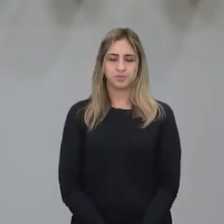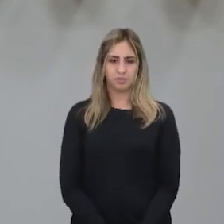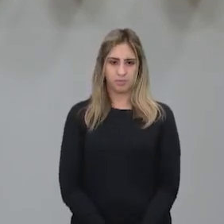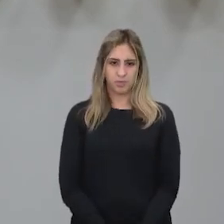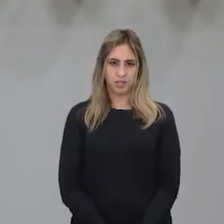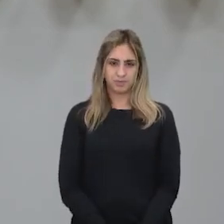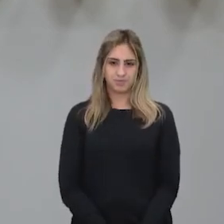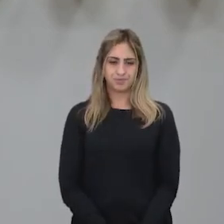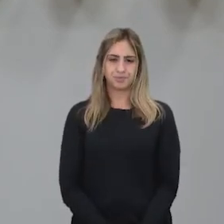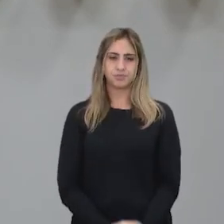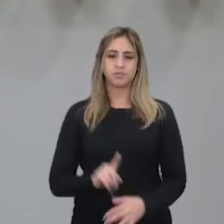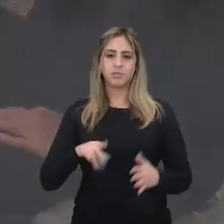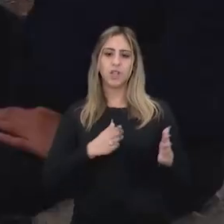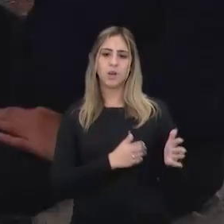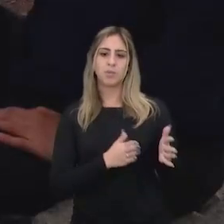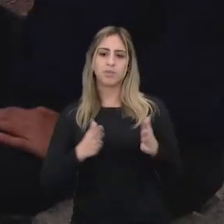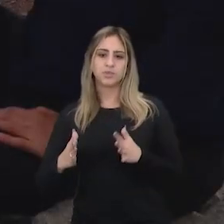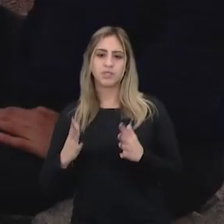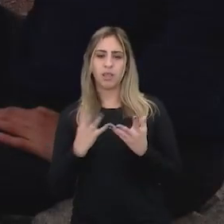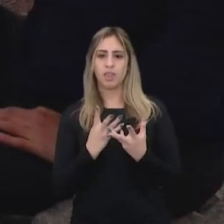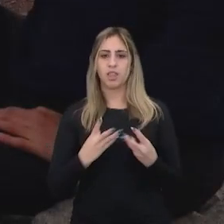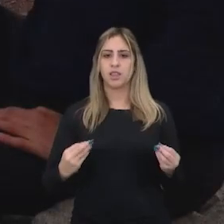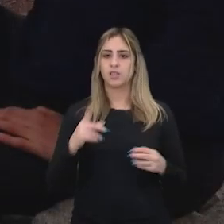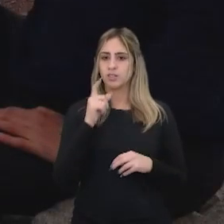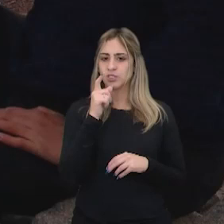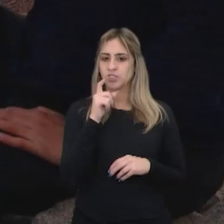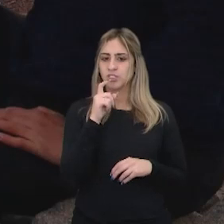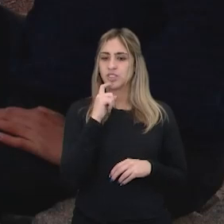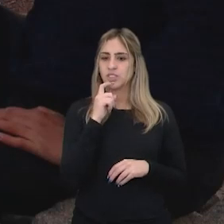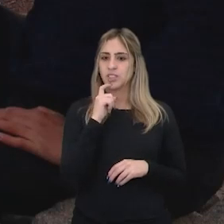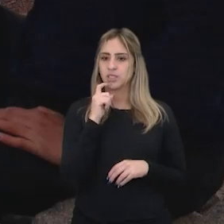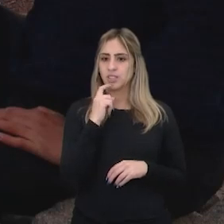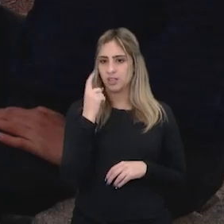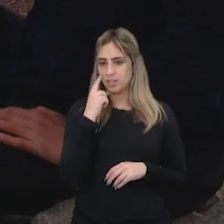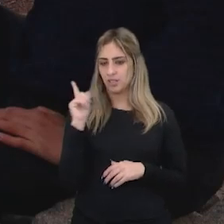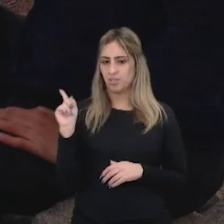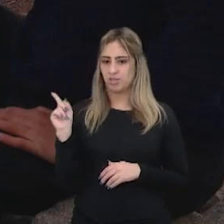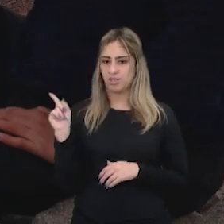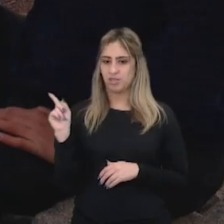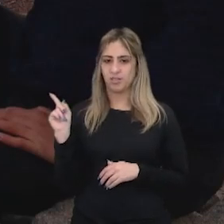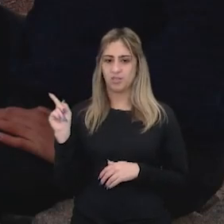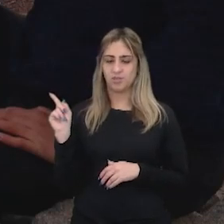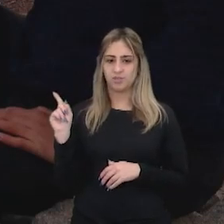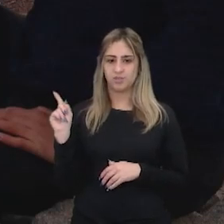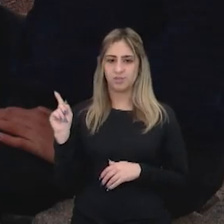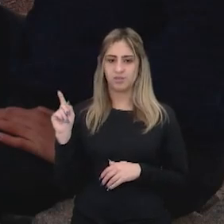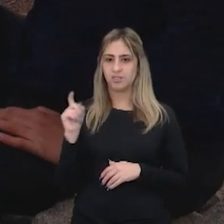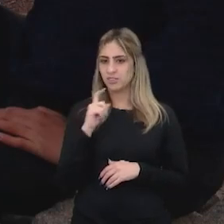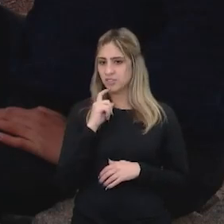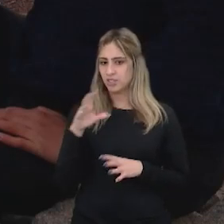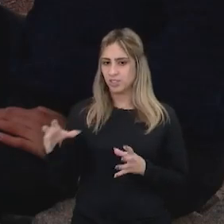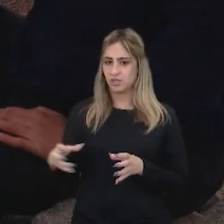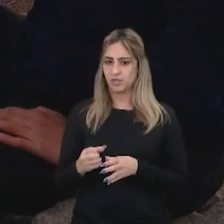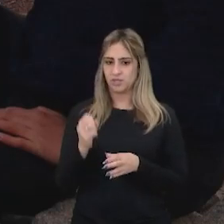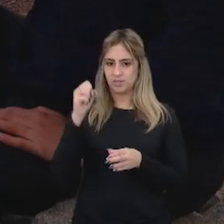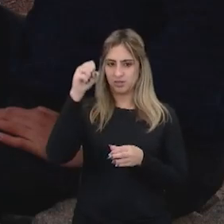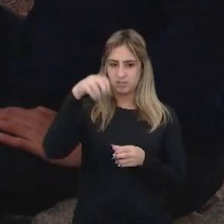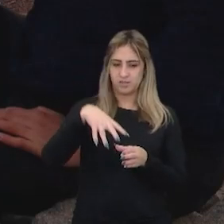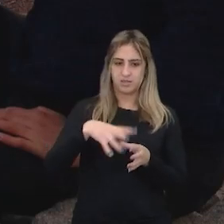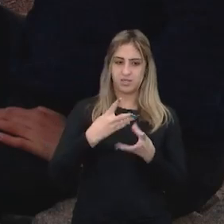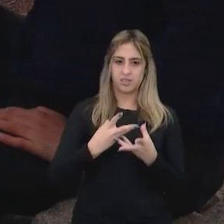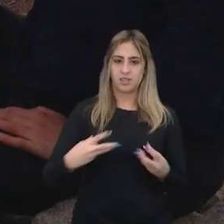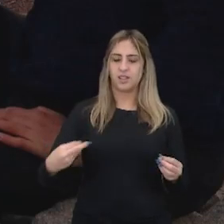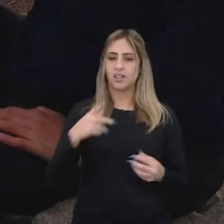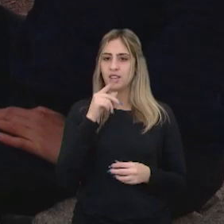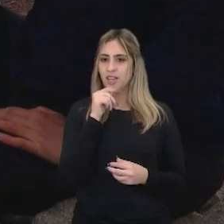aí é o processo, você tava derretendo gelo, tá vendo, gente? Ela coletou, tá vendo um saquinho cheio de gelo e agora ela vai derreter